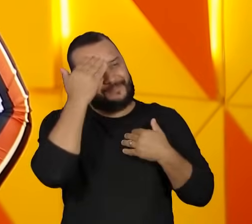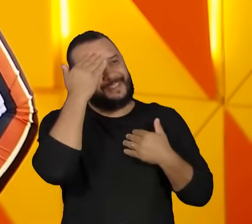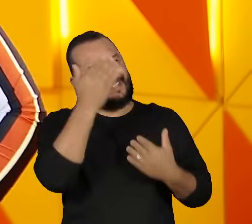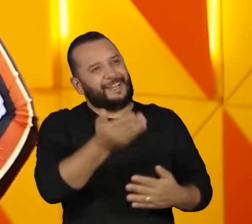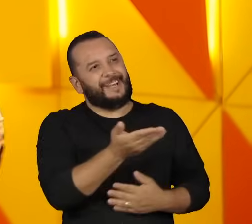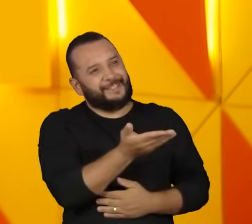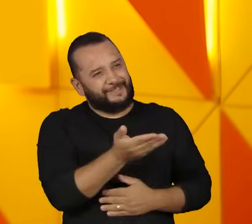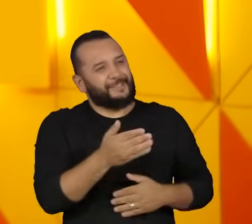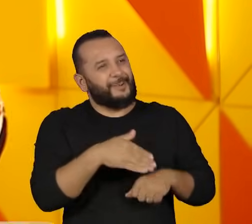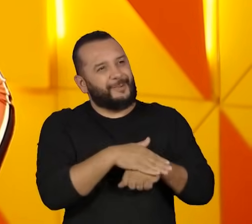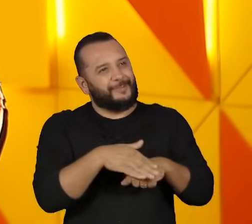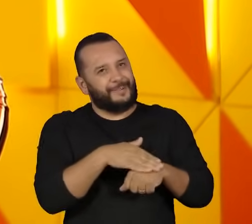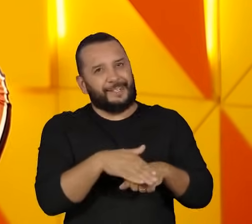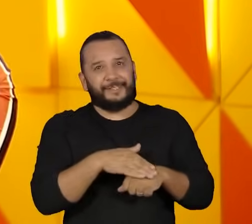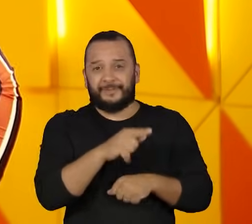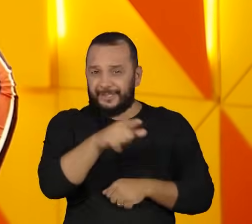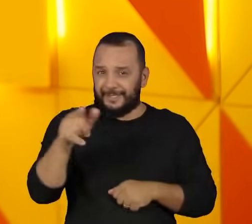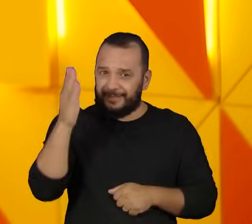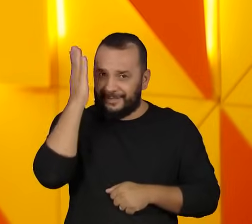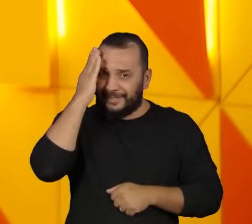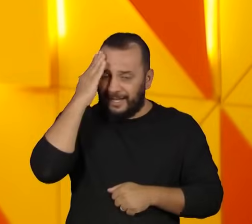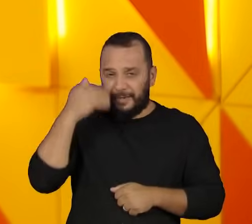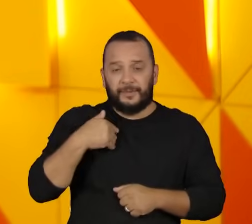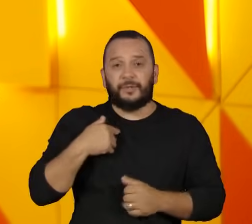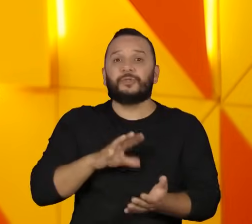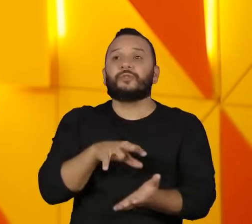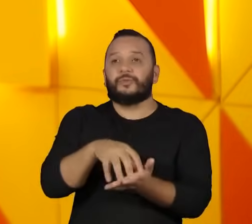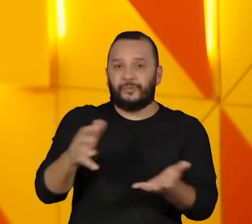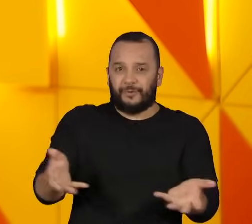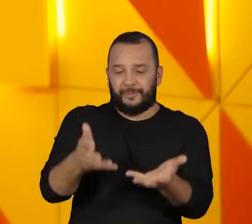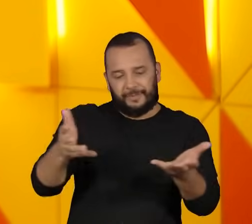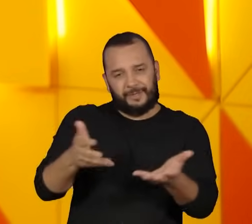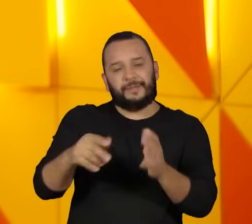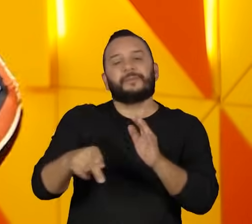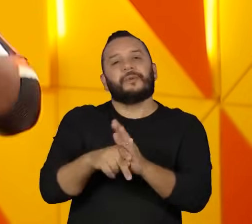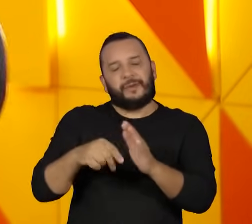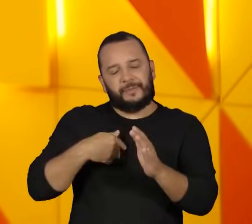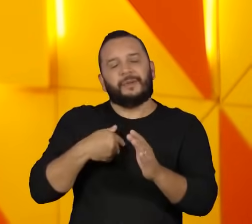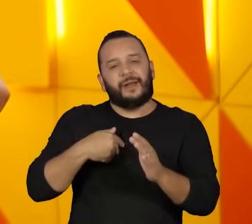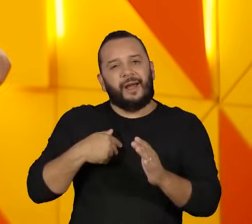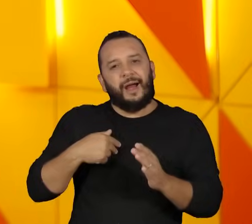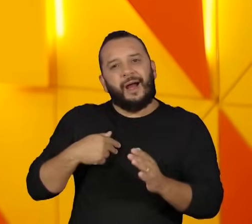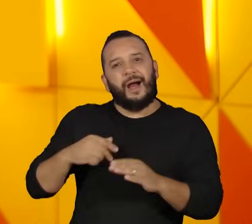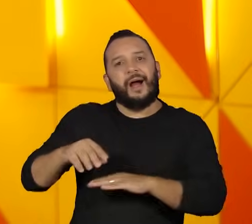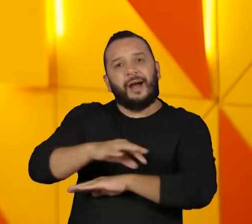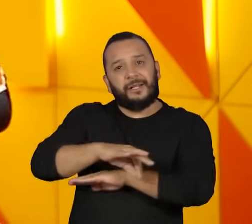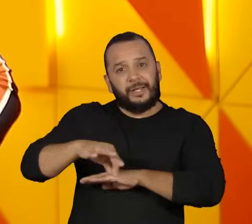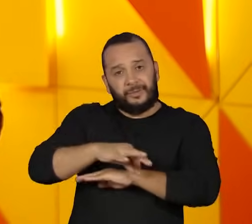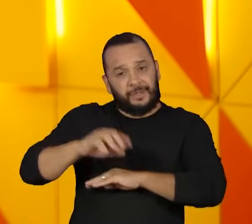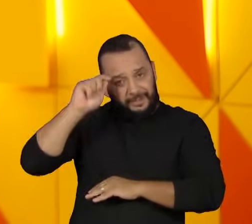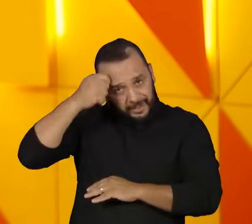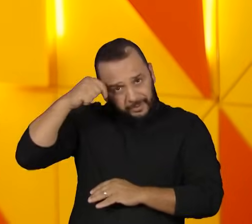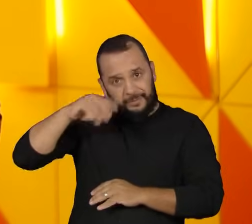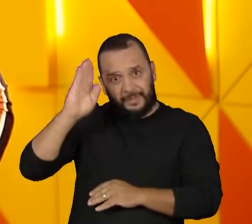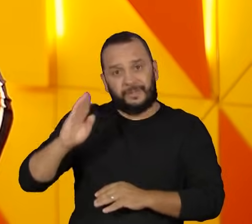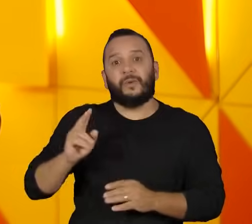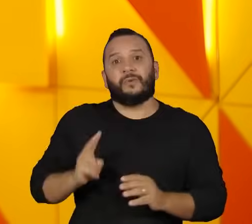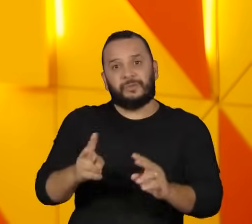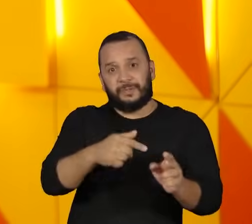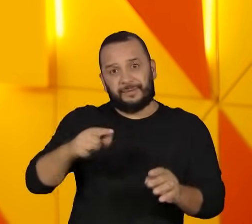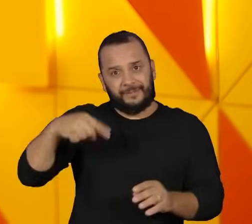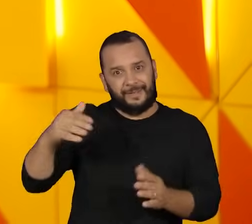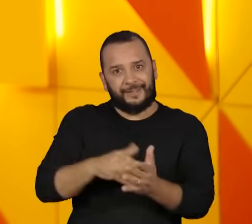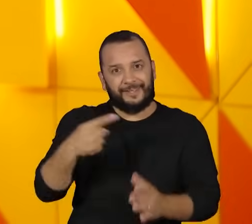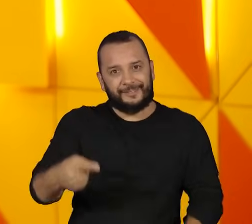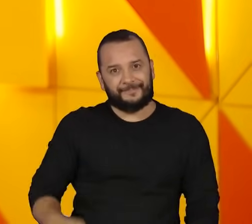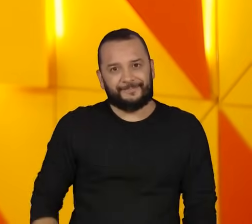obrigada por essa conversa. E você já sabe, o Instituto de Fomento à Arquitetura Afro-Brasileira continua com a gente nas próximas semanas.